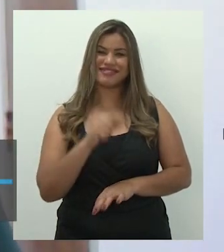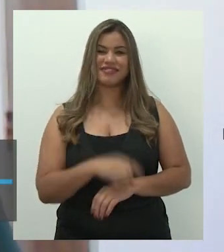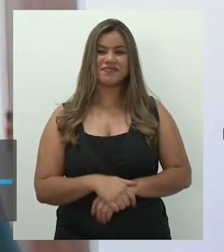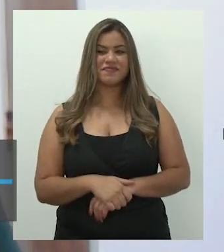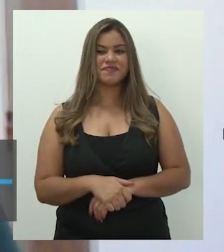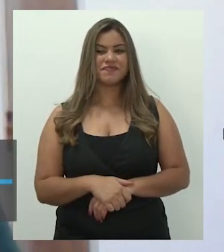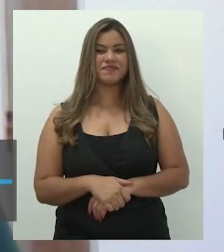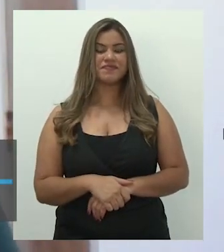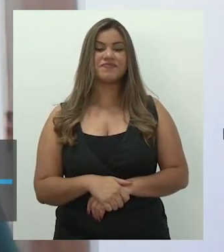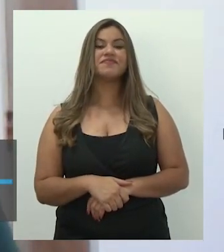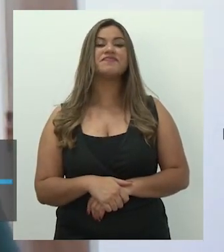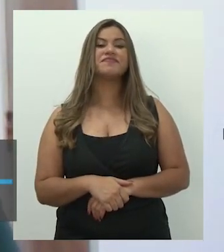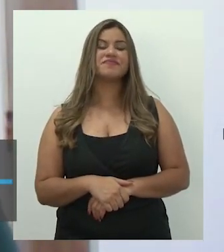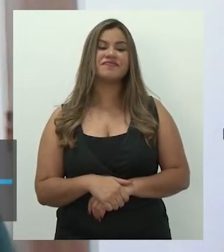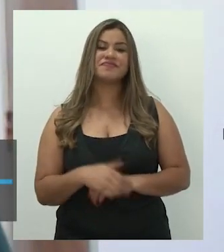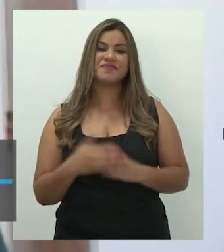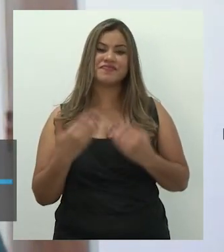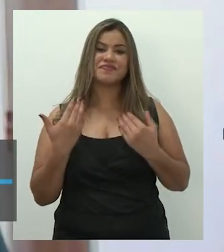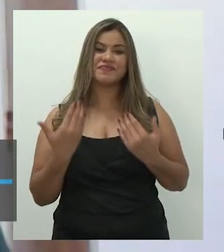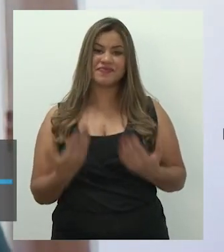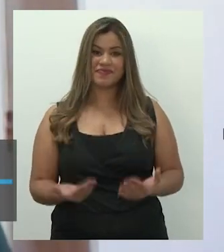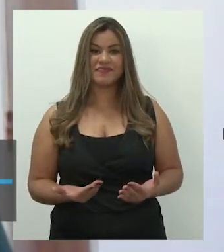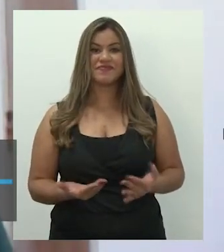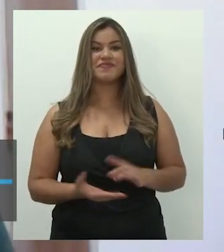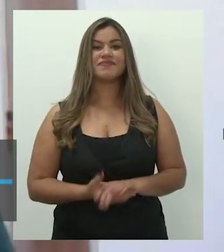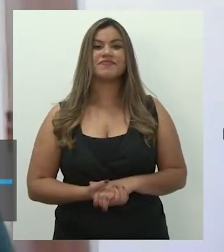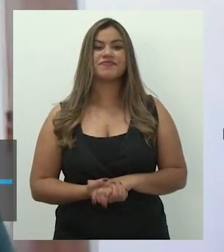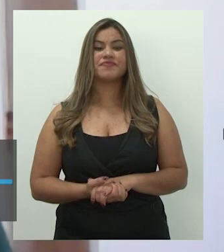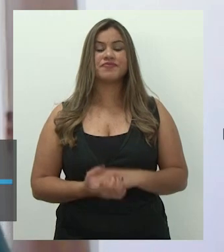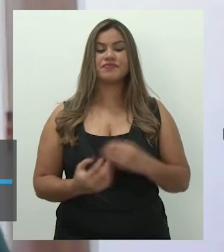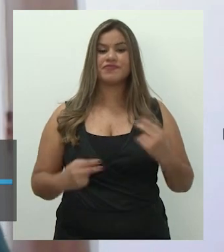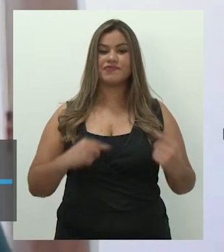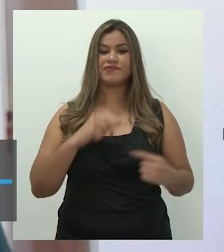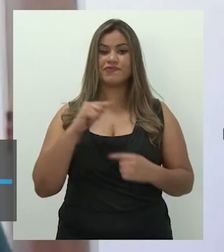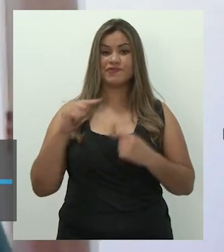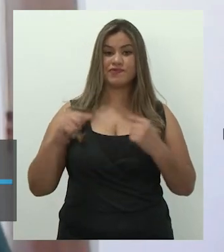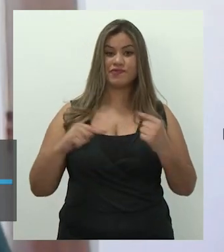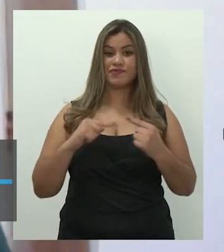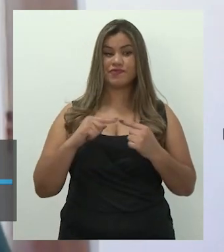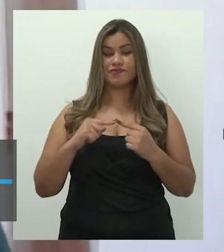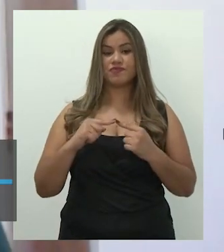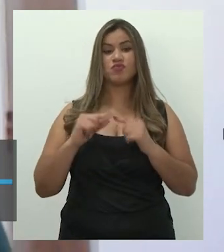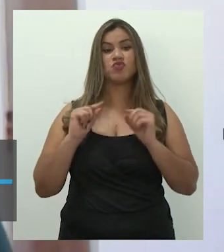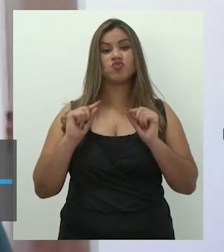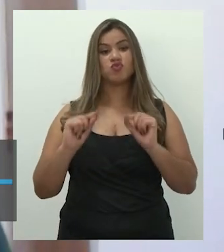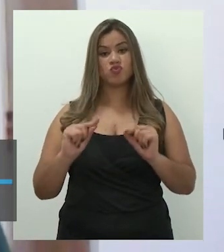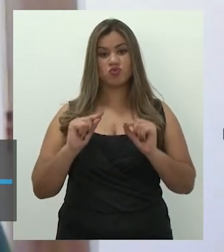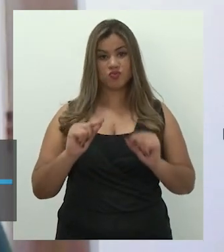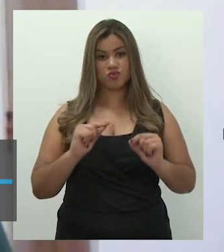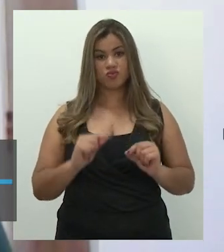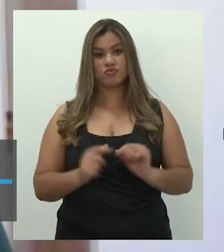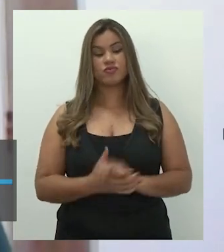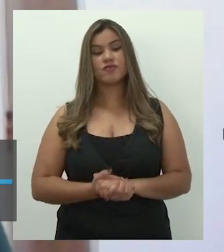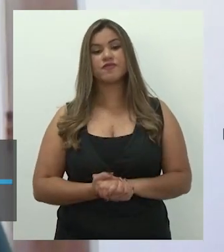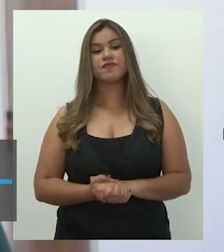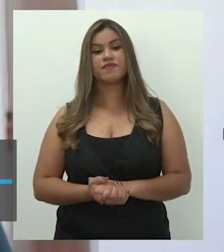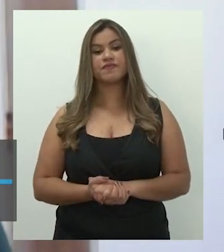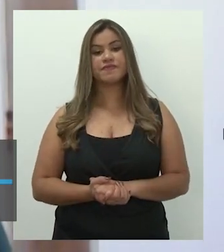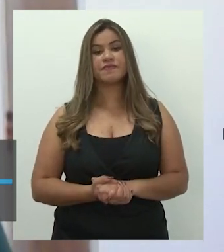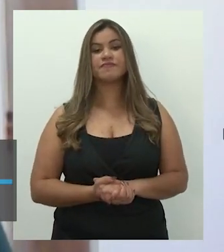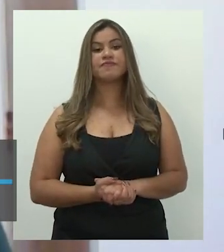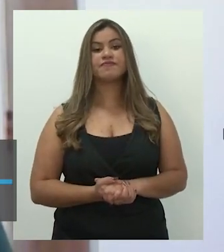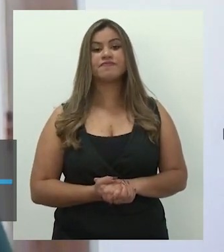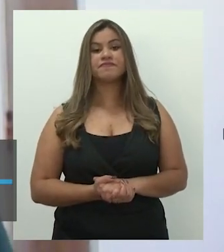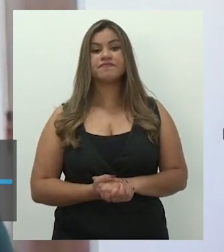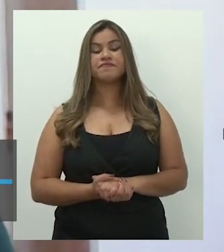Pessoal, vamos lá. Então, a primeira observação a ser feita, né, a respeito dessa atividade é que existem